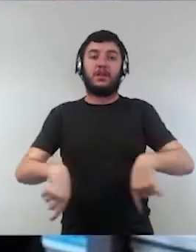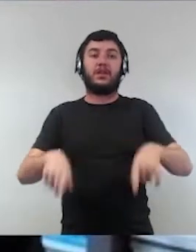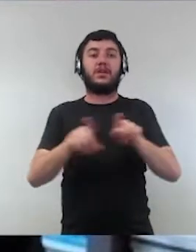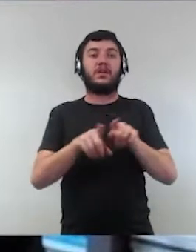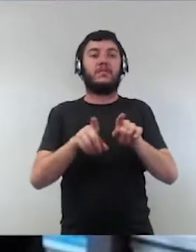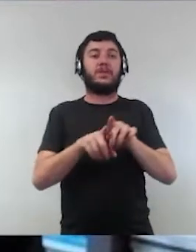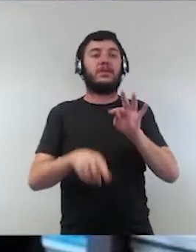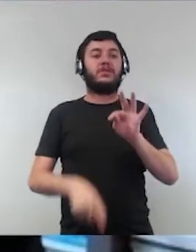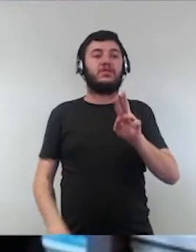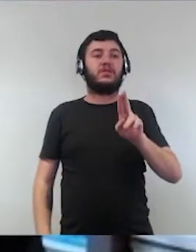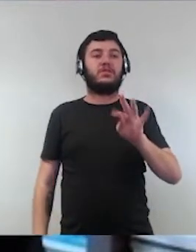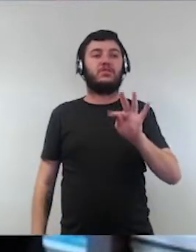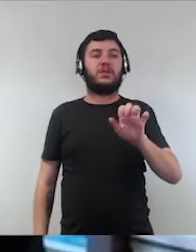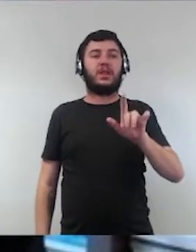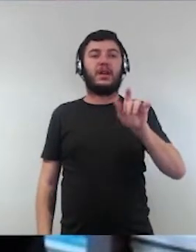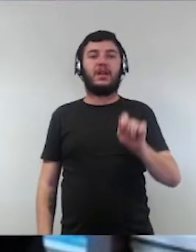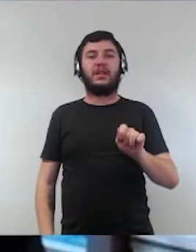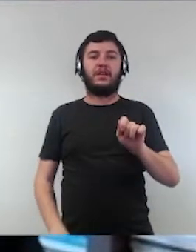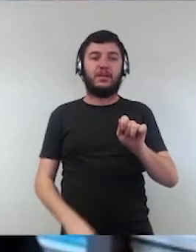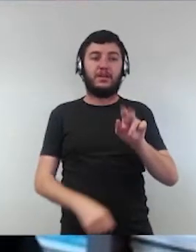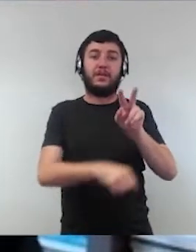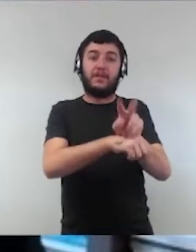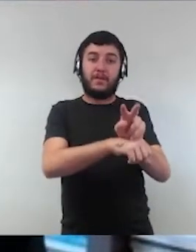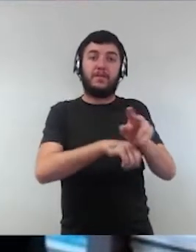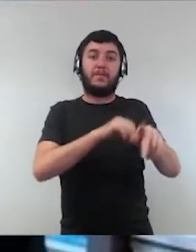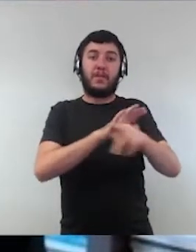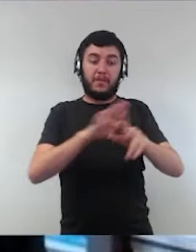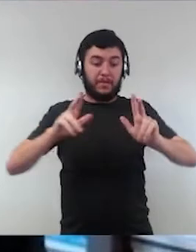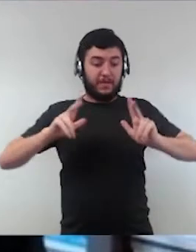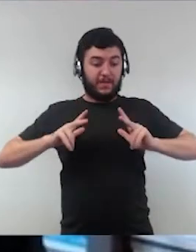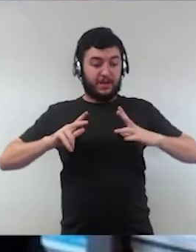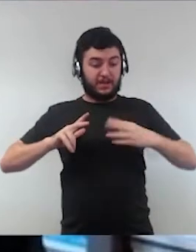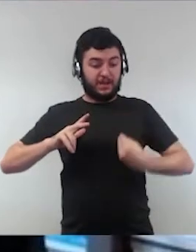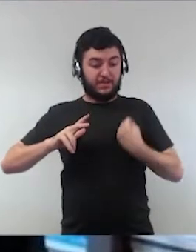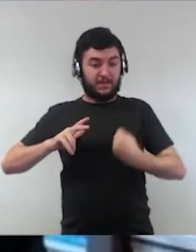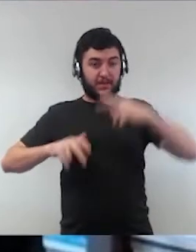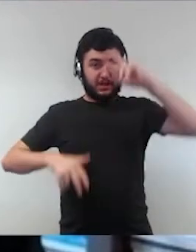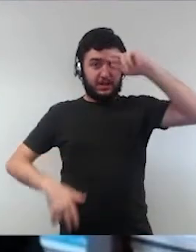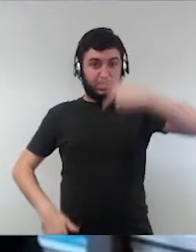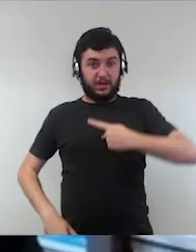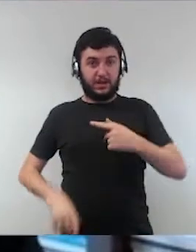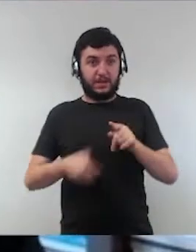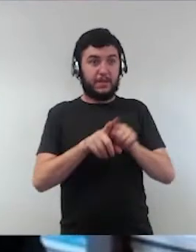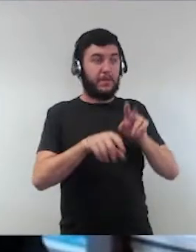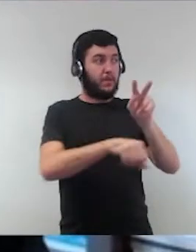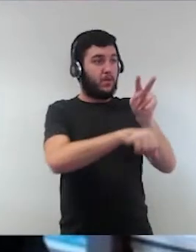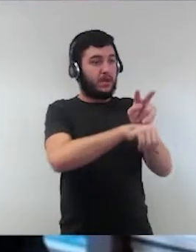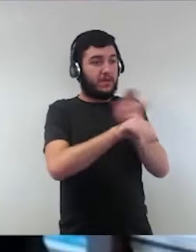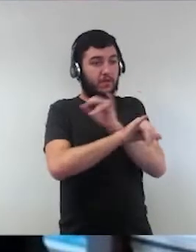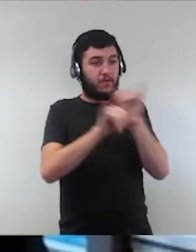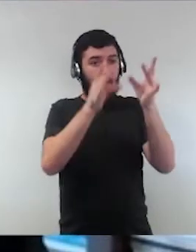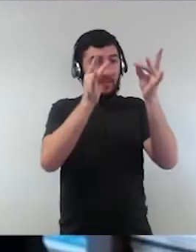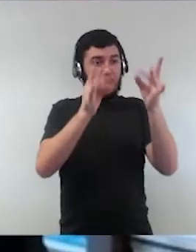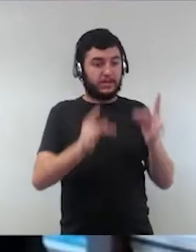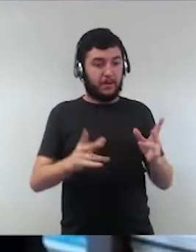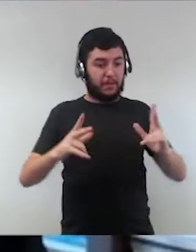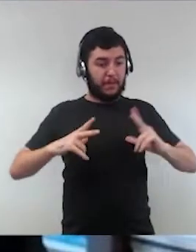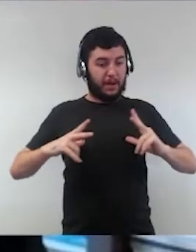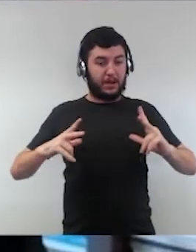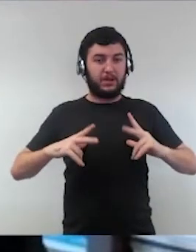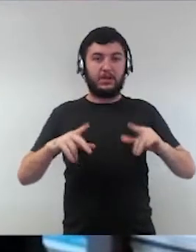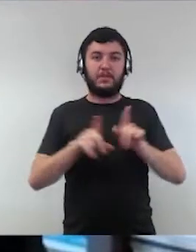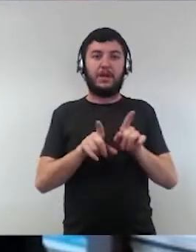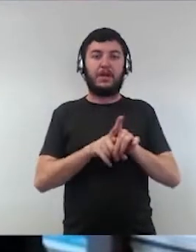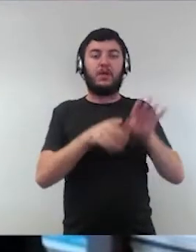da privacidade, da vida privada, da proteção de dados pessoais, no contexto